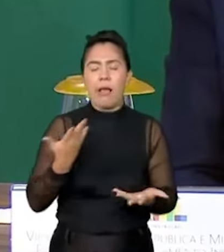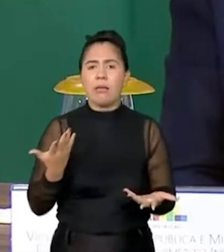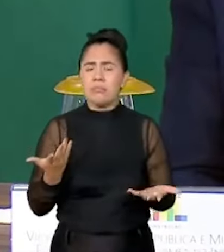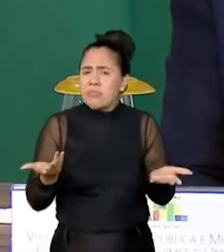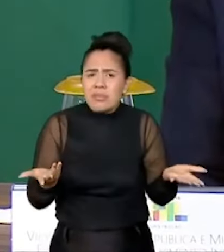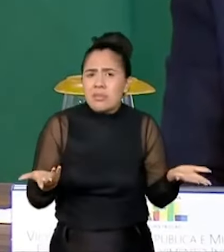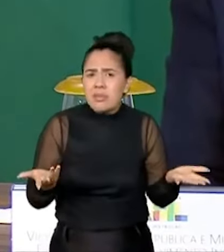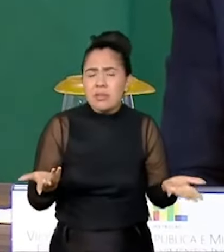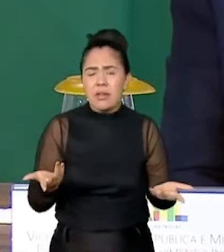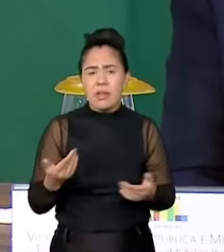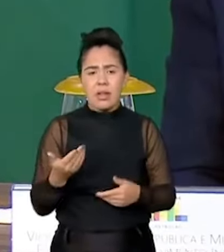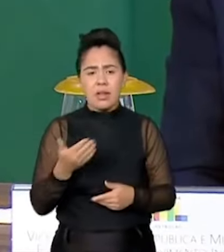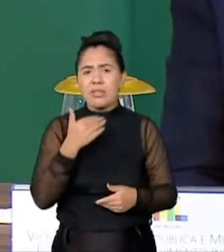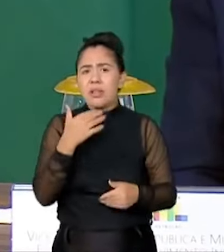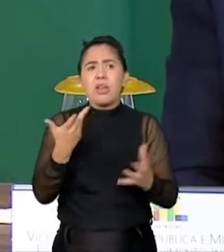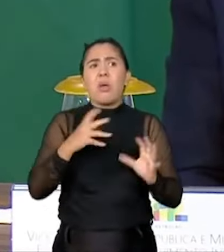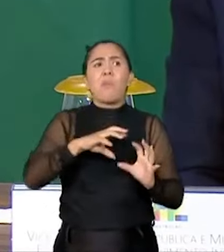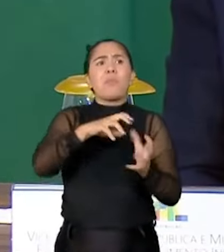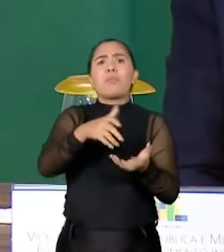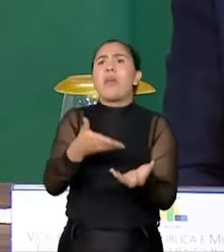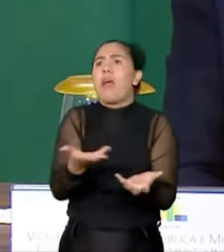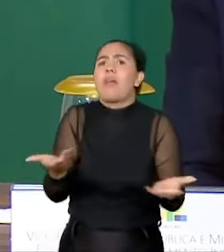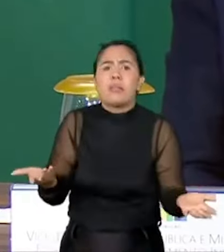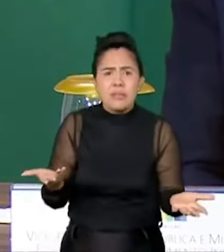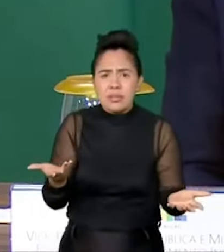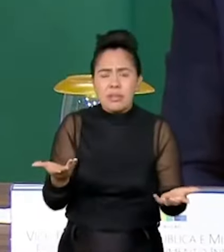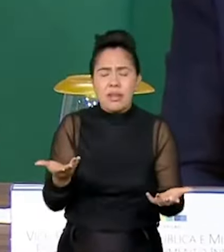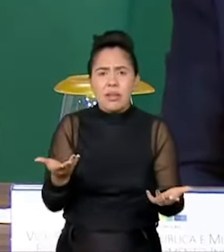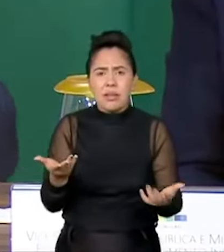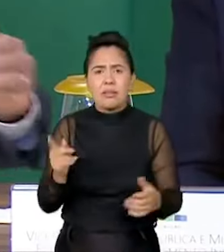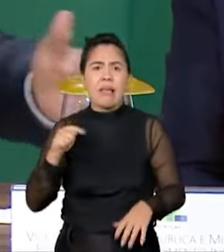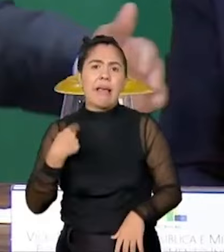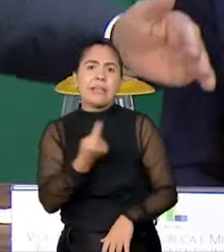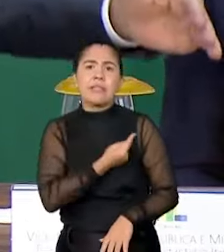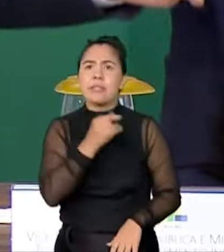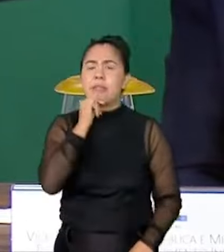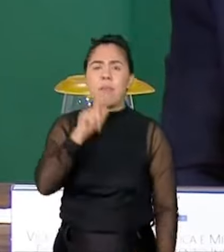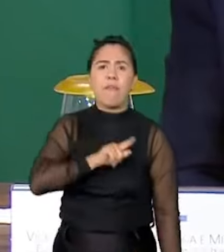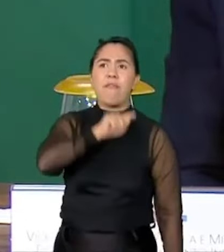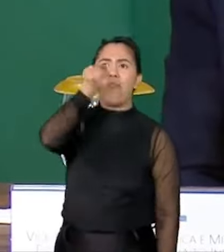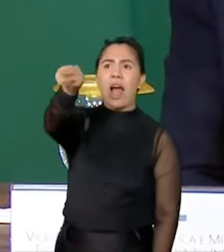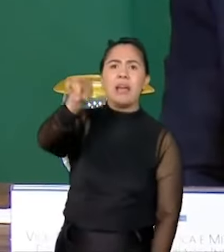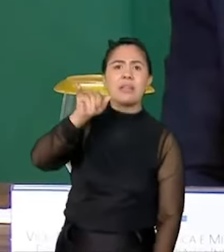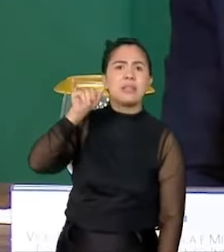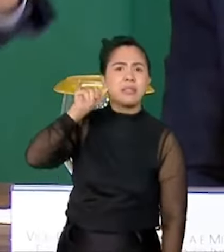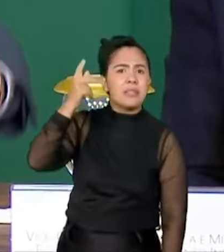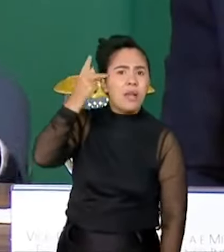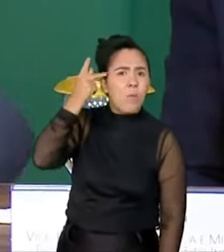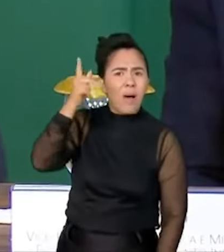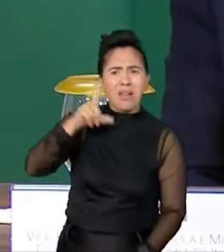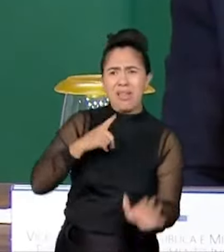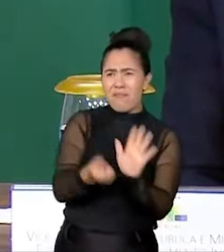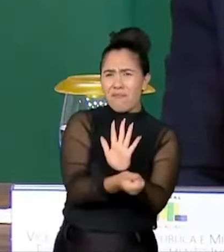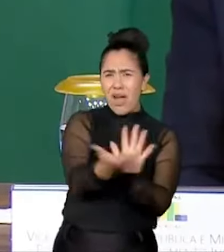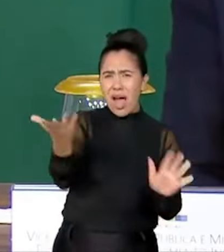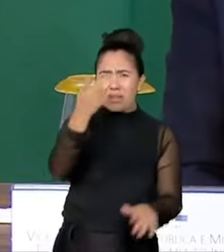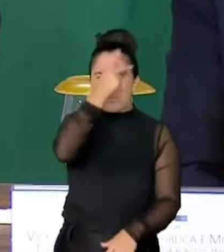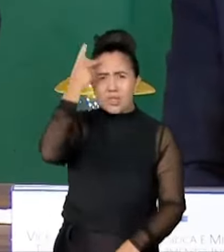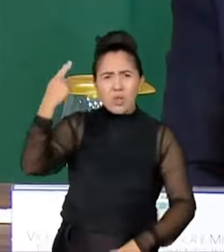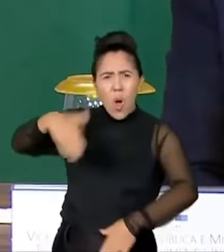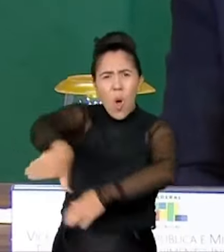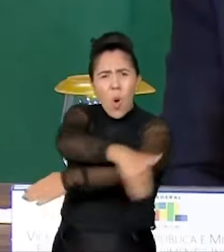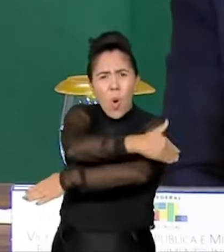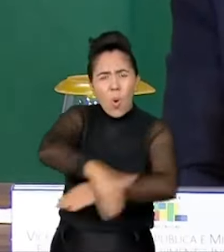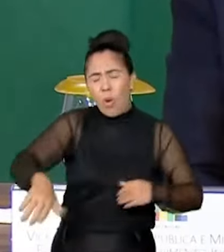Sabe, o que, que adianta? Que mundo é esse que a gente vai criar se a gente passa em São Paulo e vê aquele monte de gente dormindo na rua, ou a gente vê